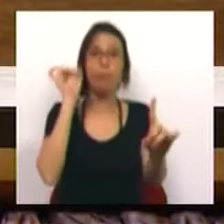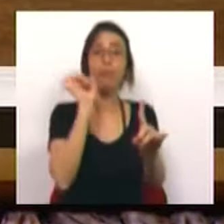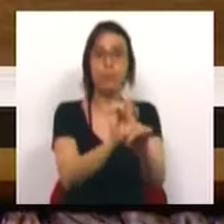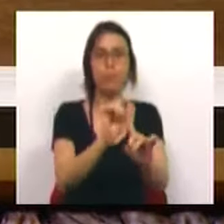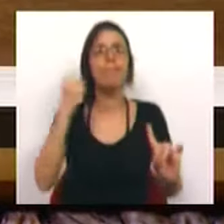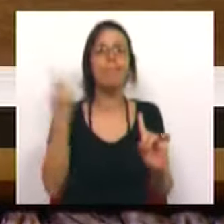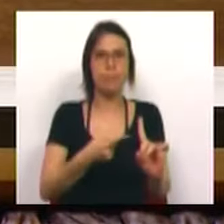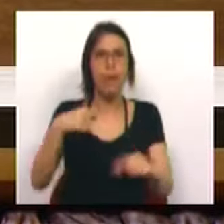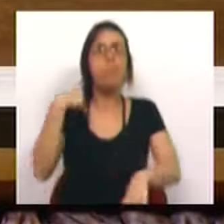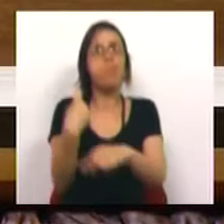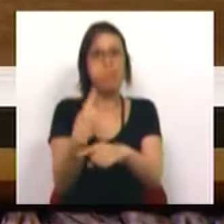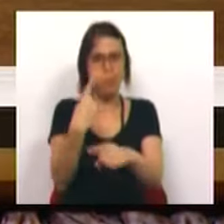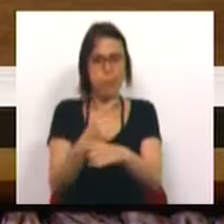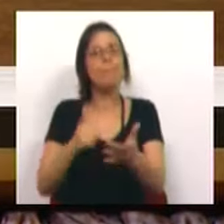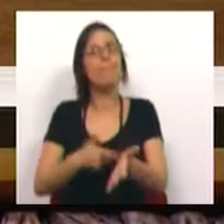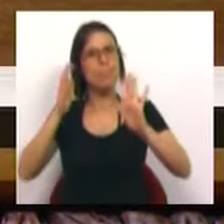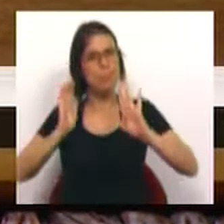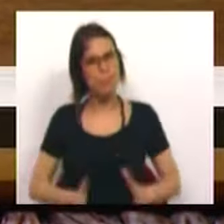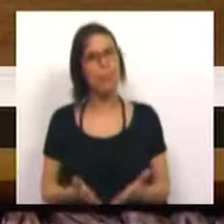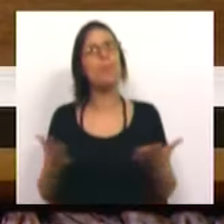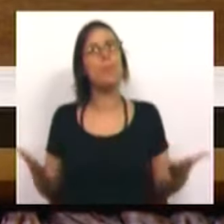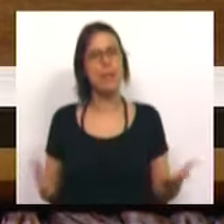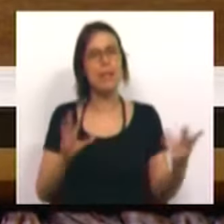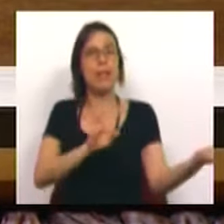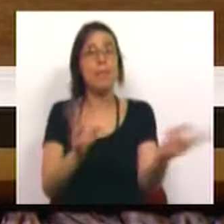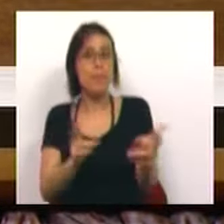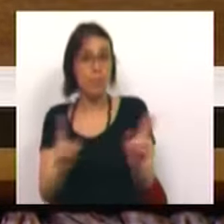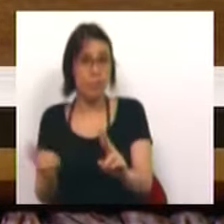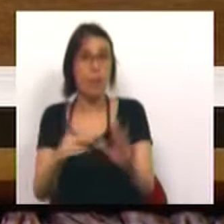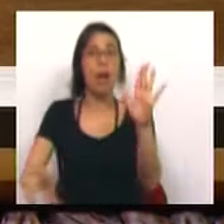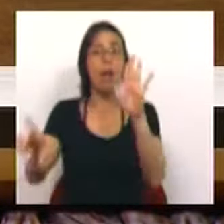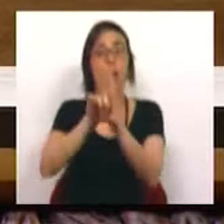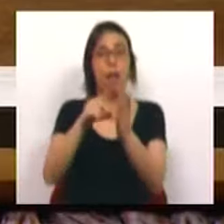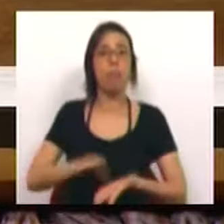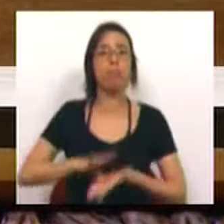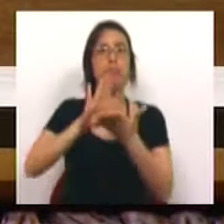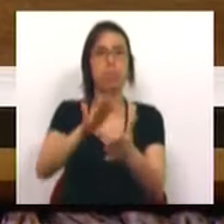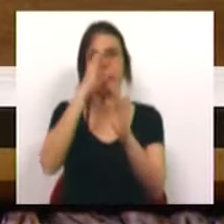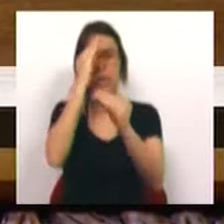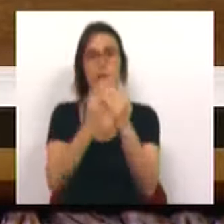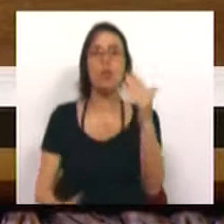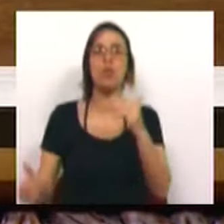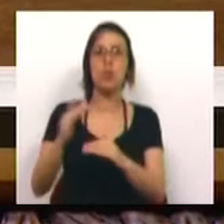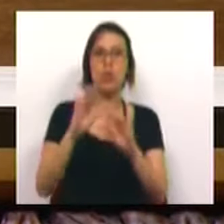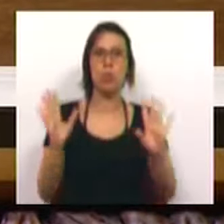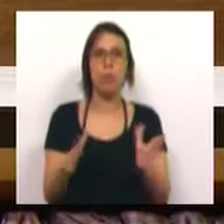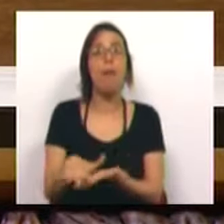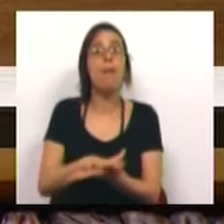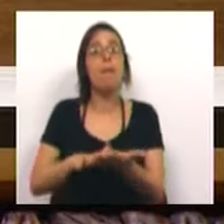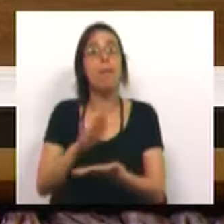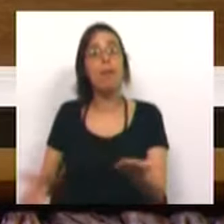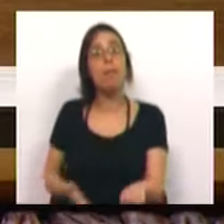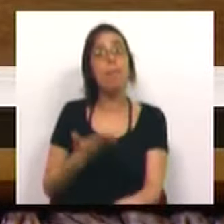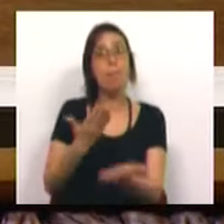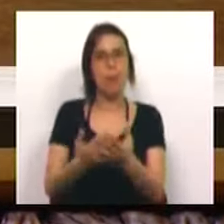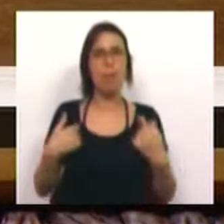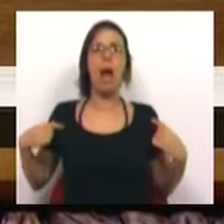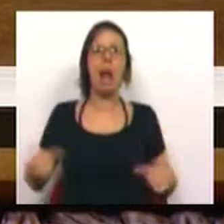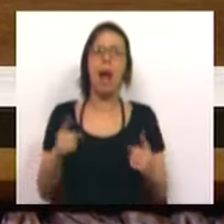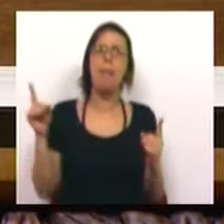que obriga também necessariamente à alteração da lei de financiamento do ensino superior, com base nas propostas que